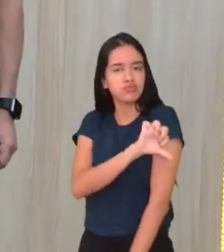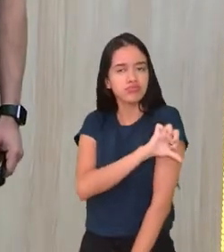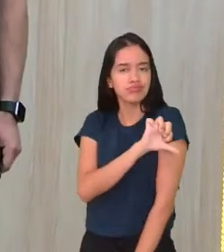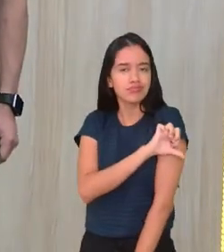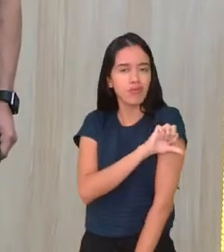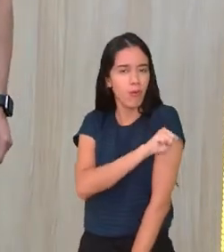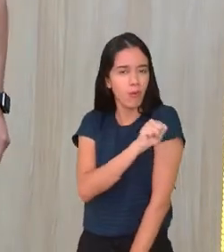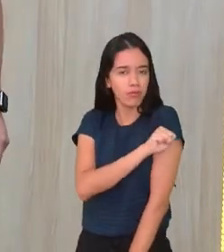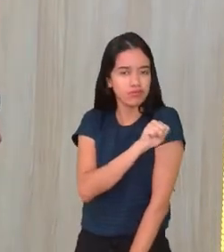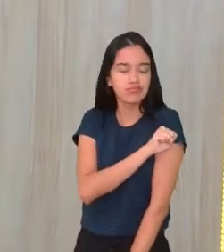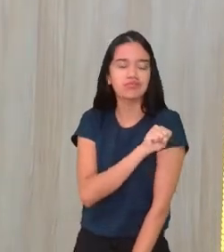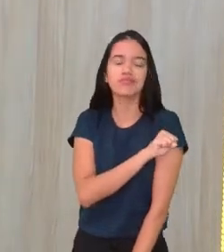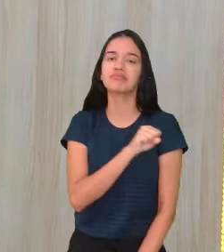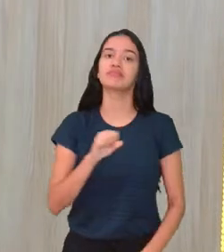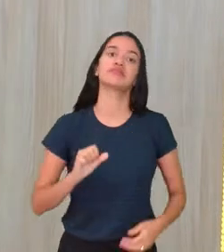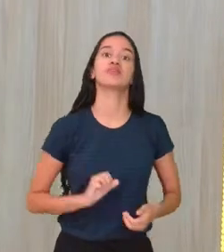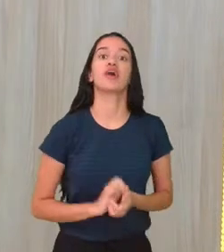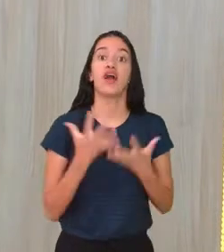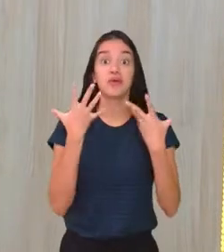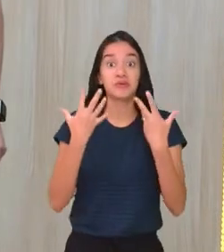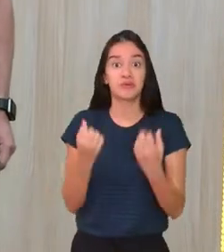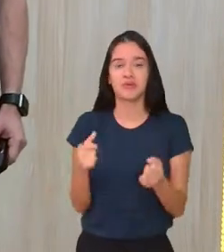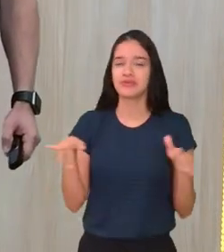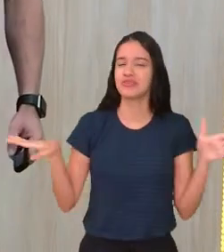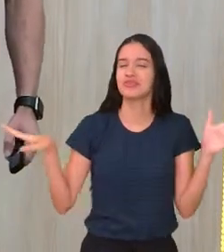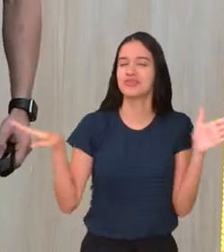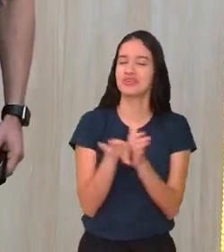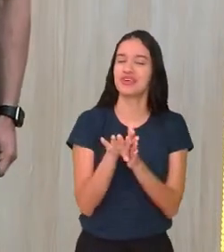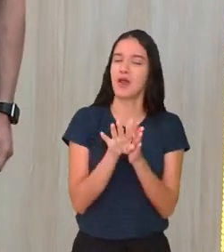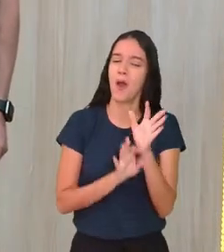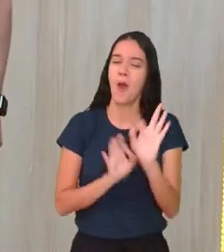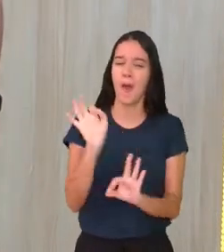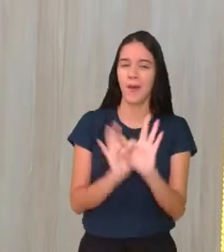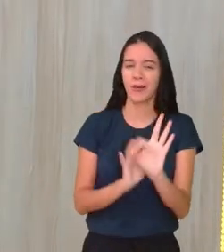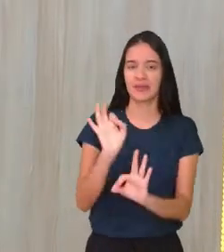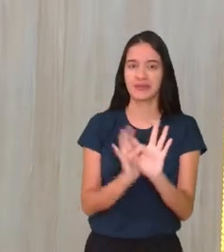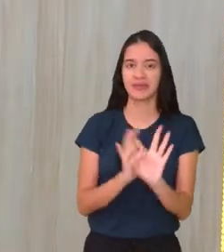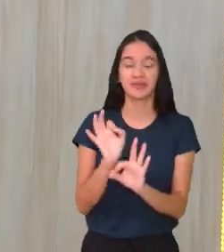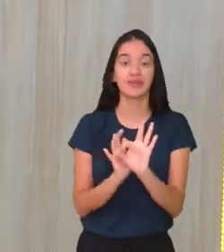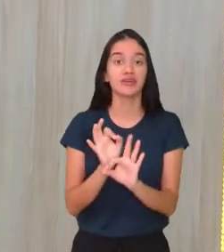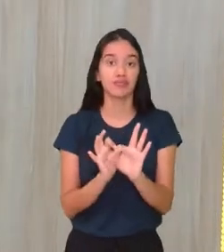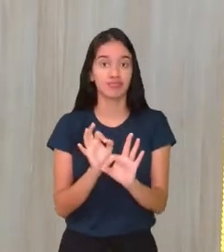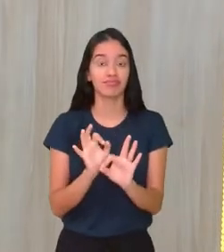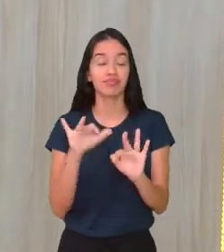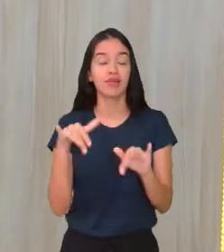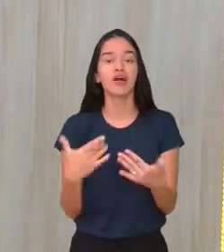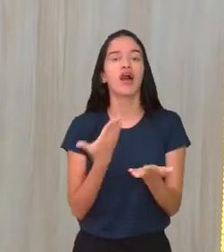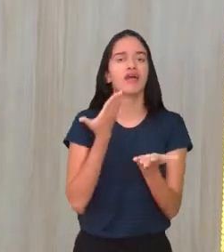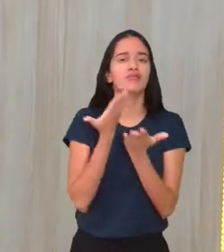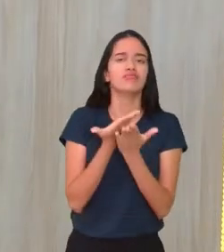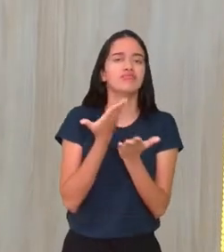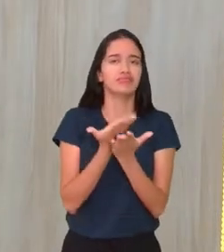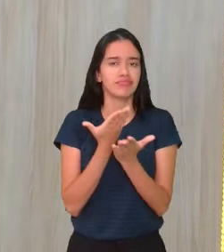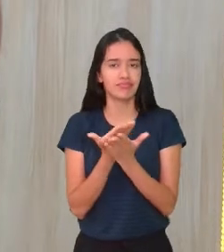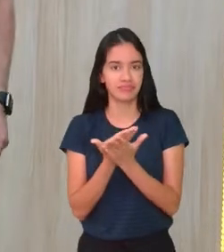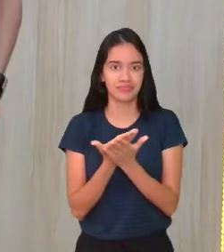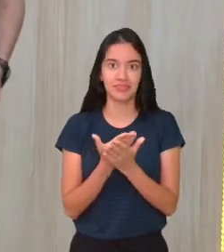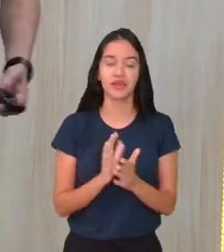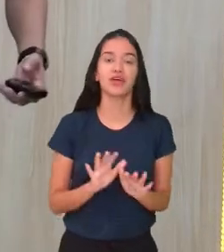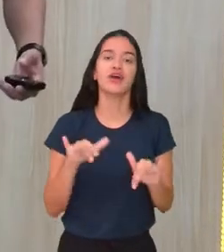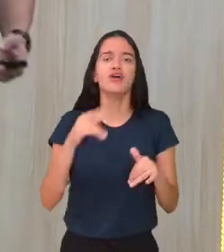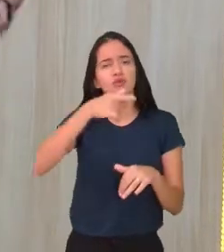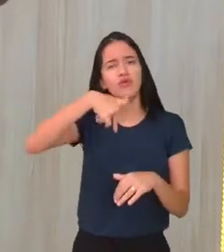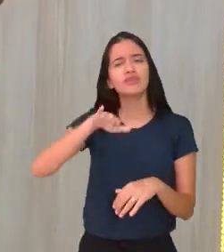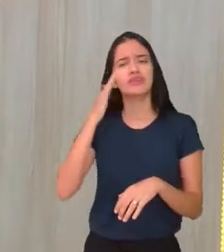aí do 8º ano. Vamos chegando, vamos se organizando aí, se preparando para mais uma aula. Como